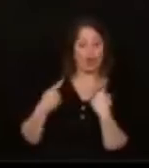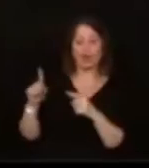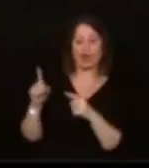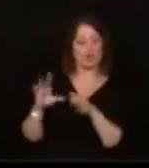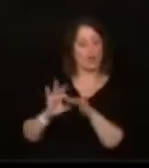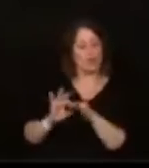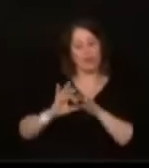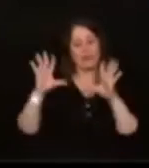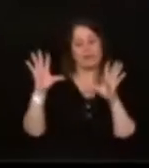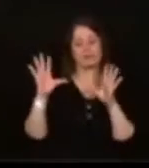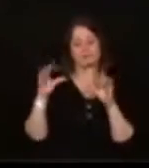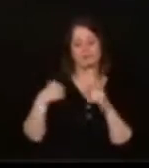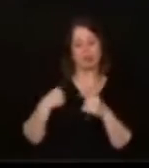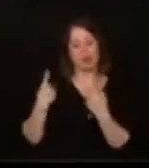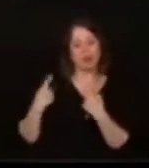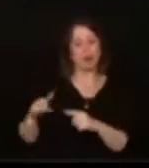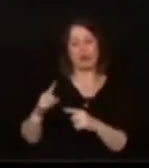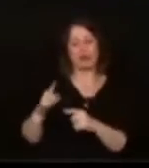das drogas.